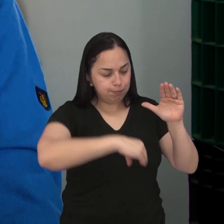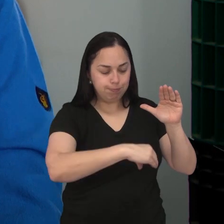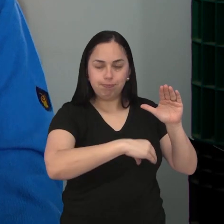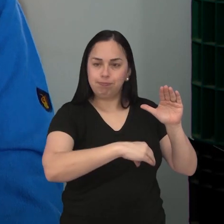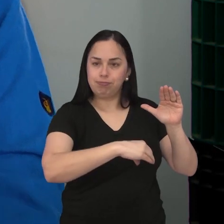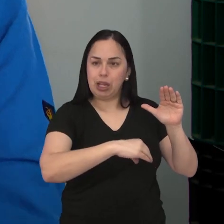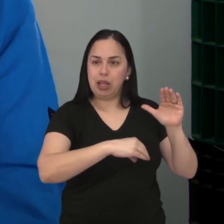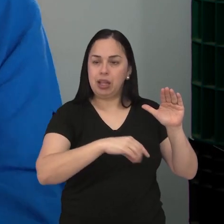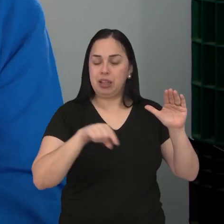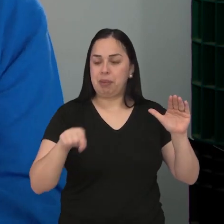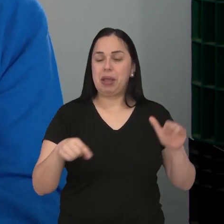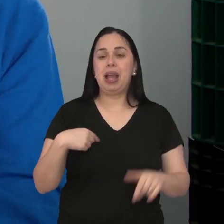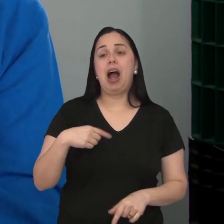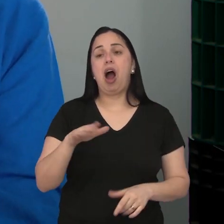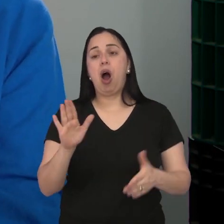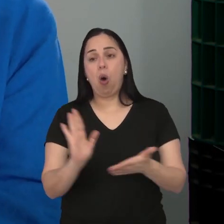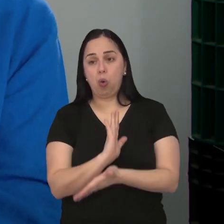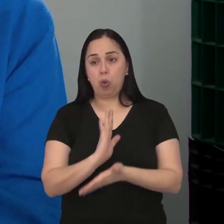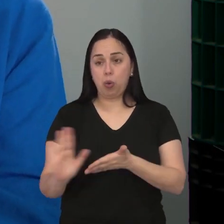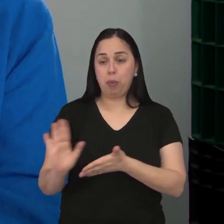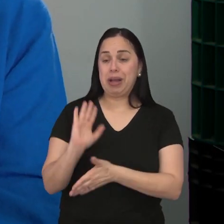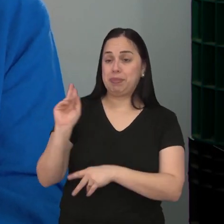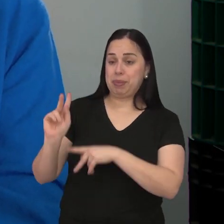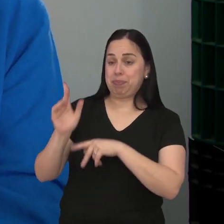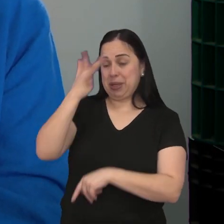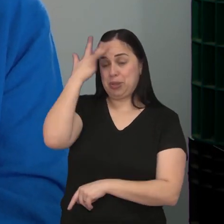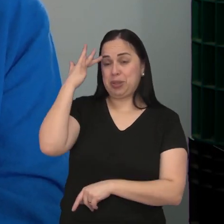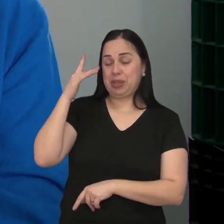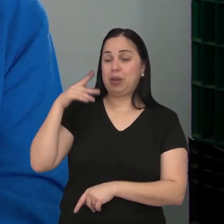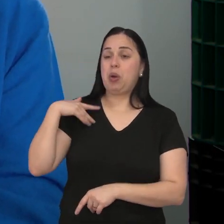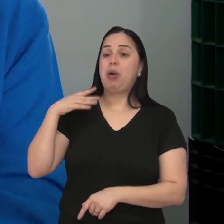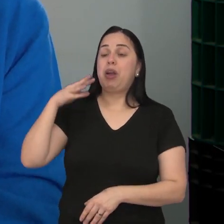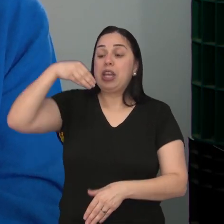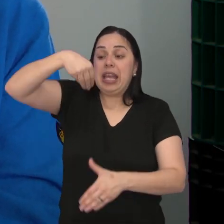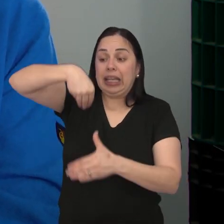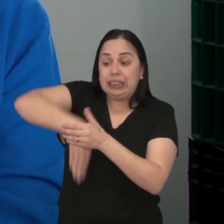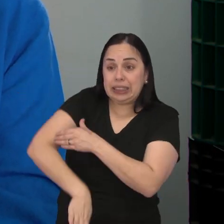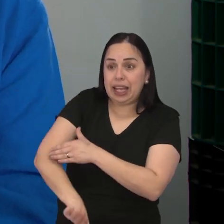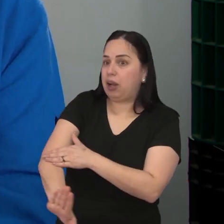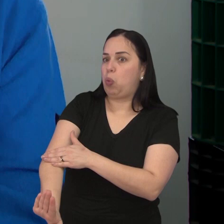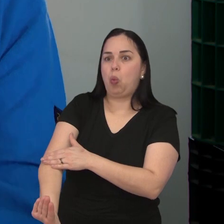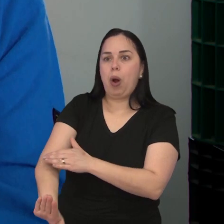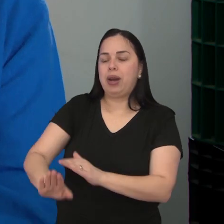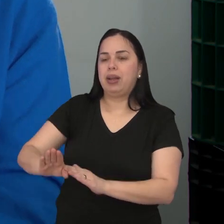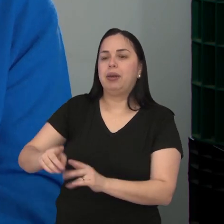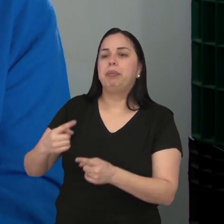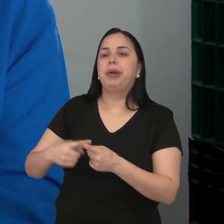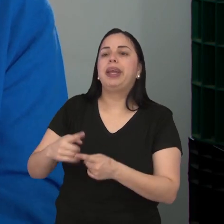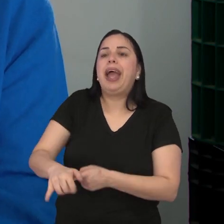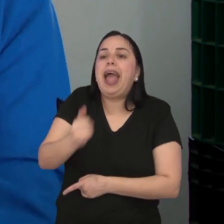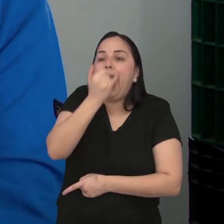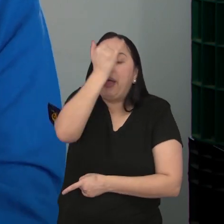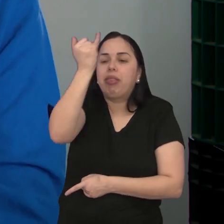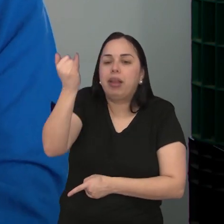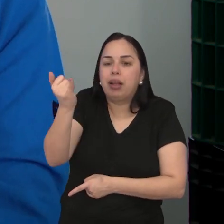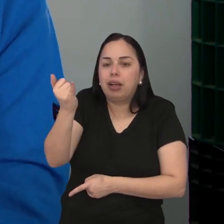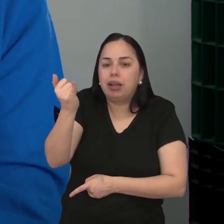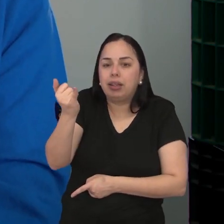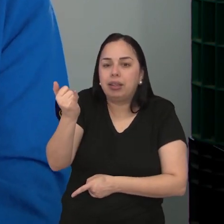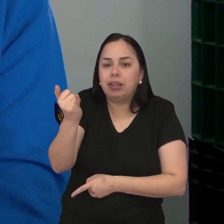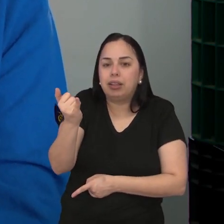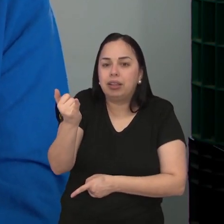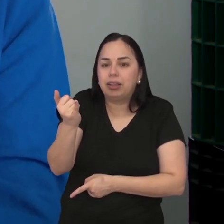dá azar. E dizem o seguinte, a tradição popular, isso é enterrado a 7 metros. E quando o raio cai, a